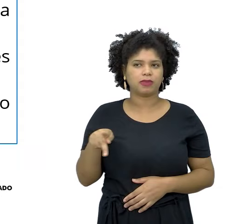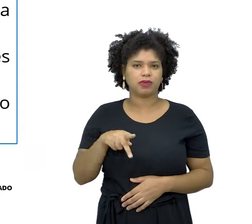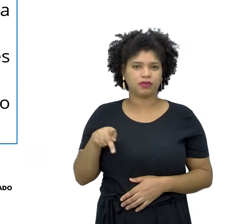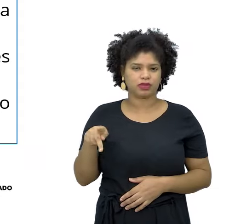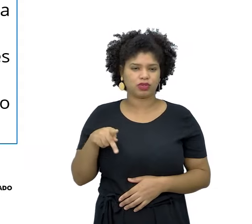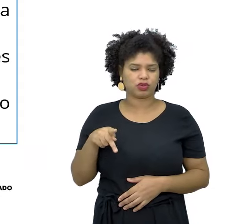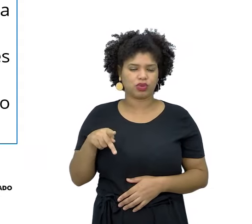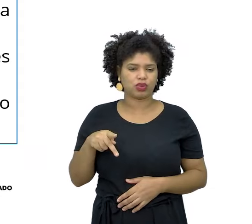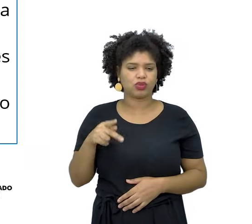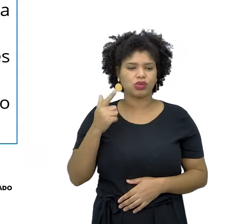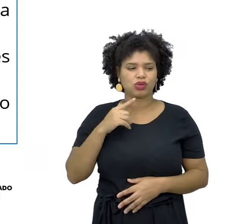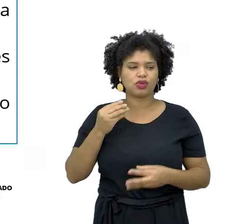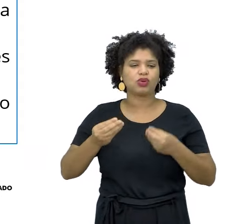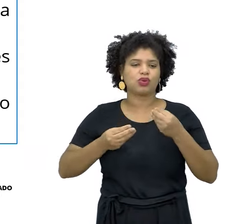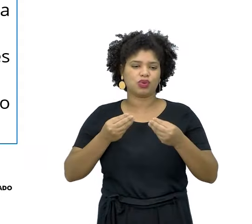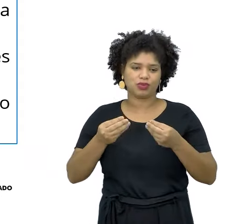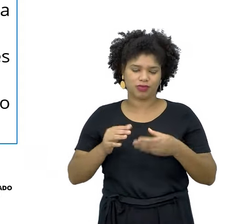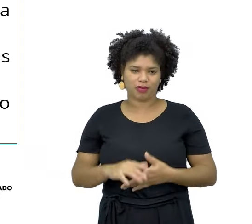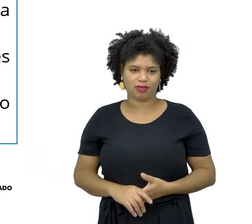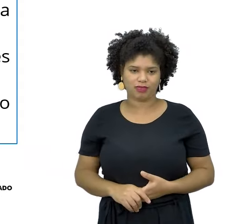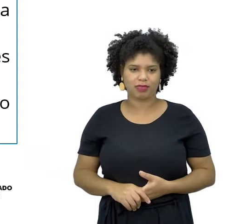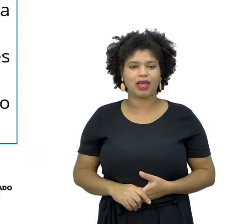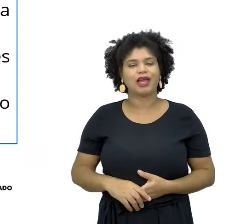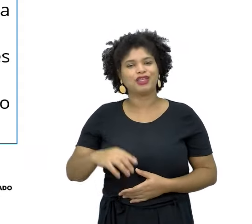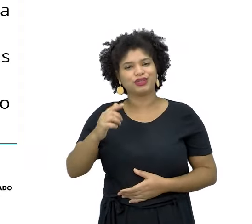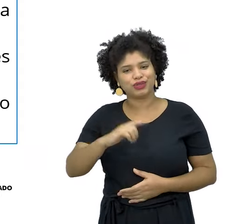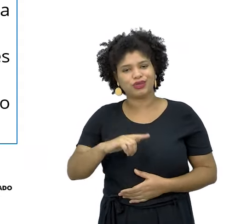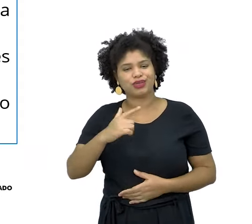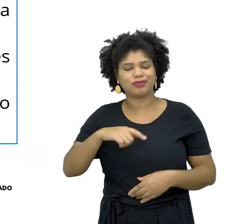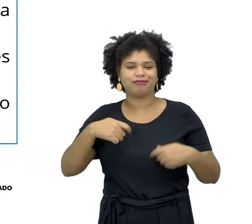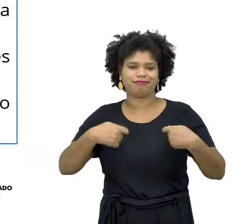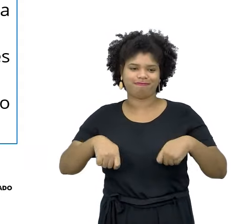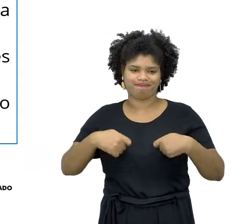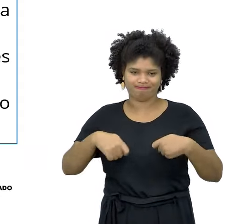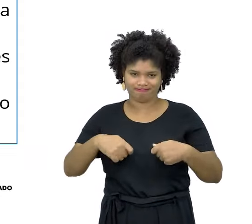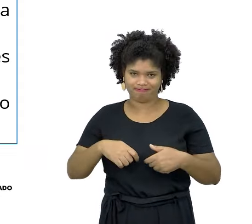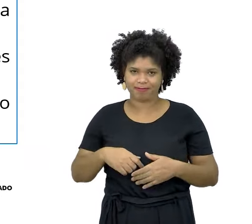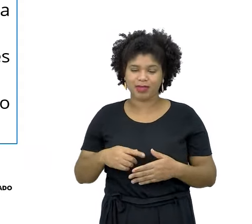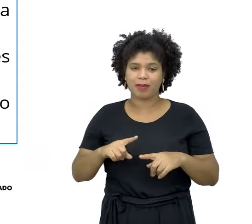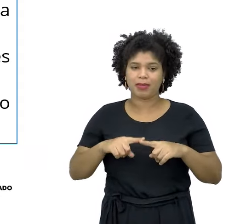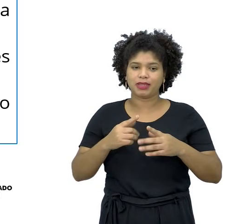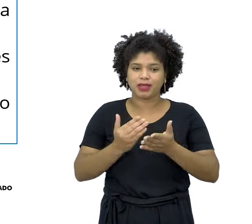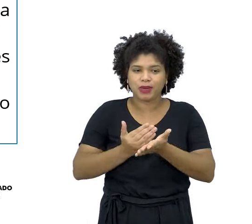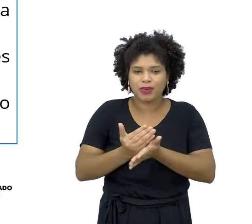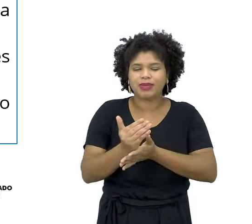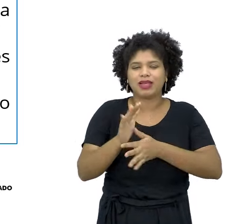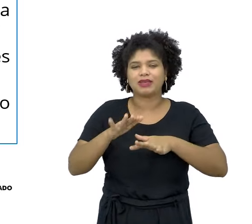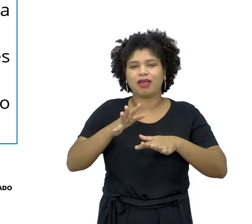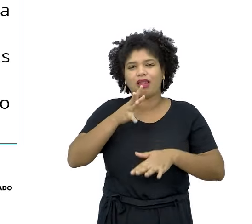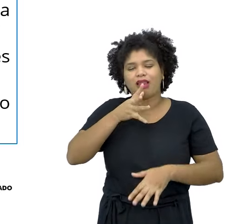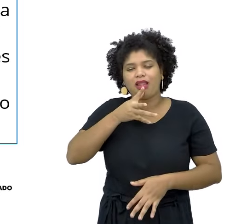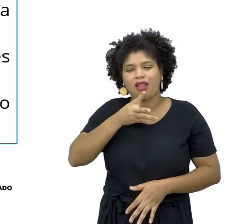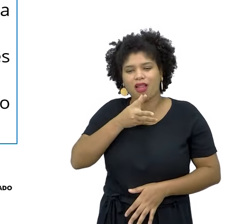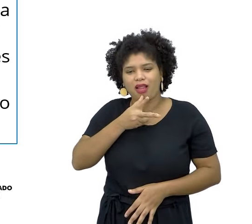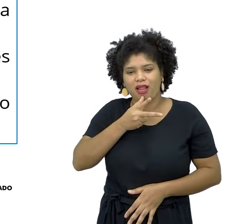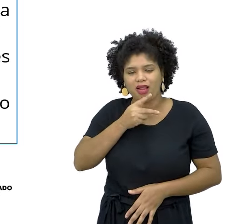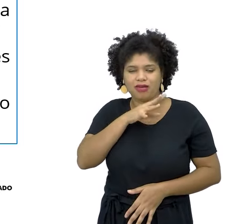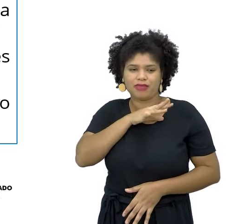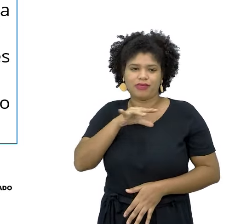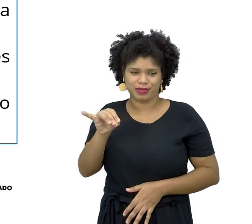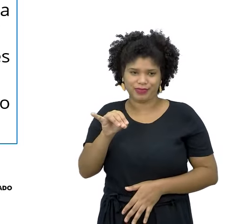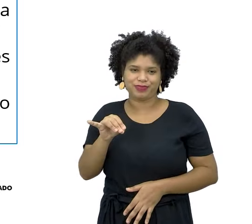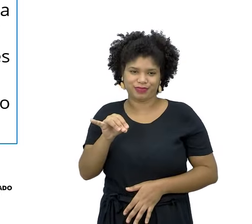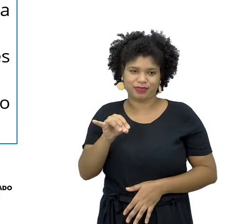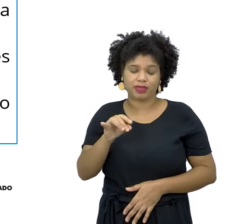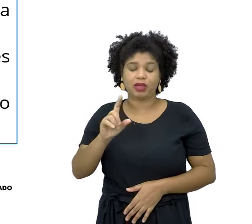vai conseguir fazer isso, inserir isso de uma maneira mais rápida. Inicialmente vai demorar um pouco mais mesmo.